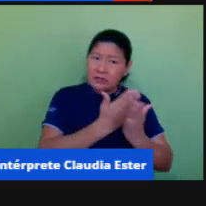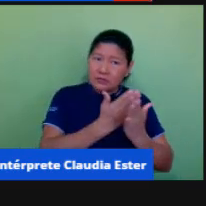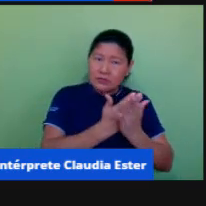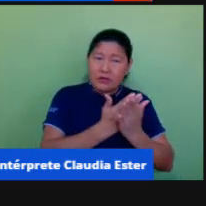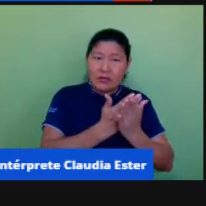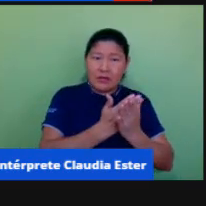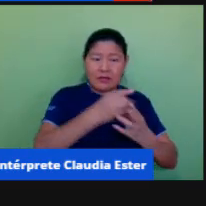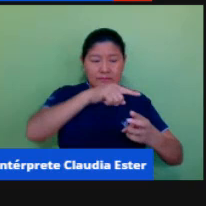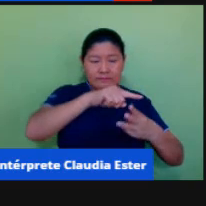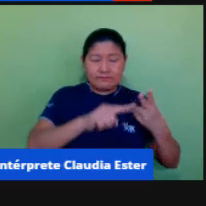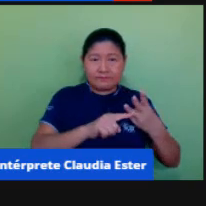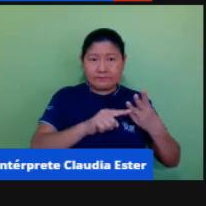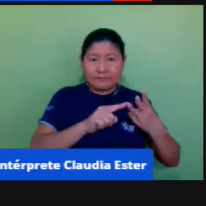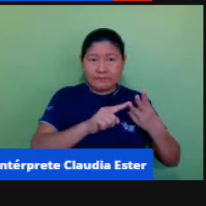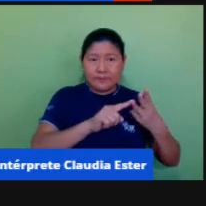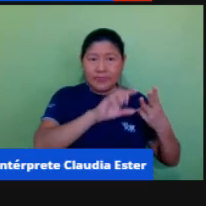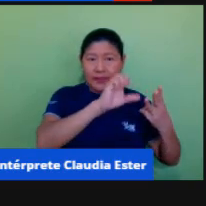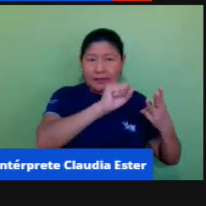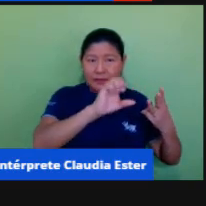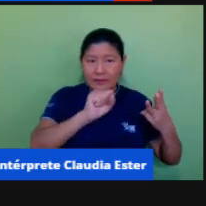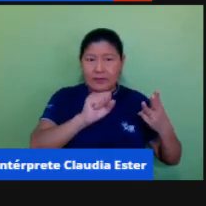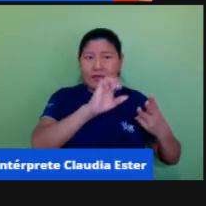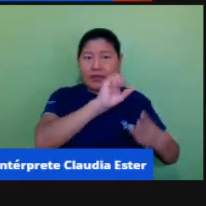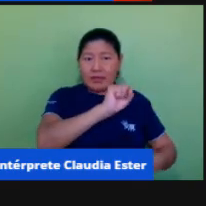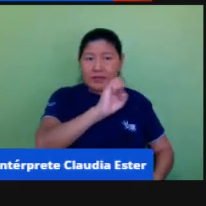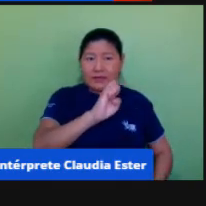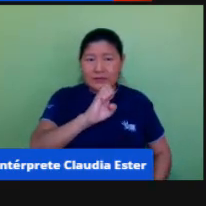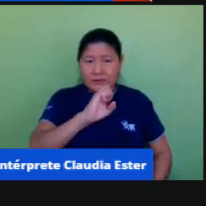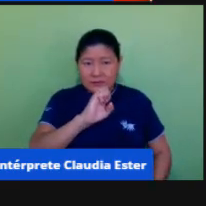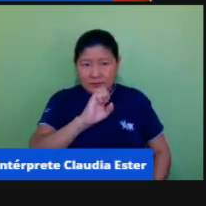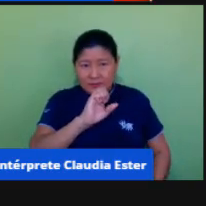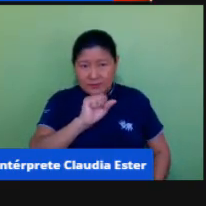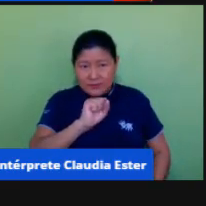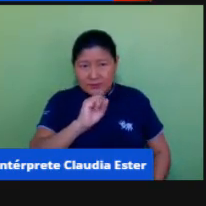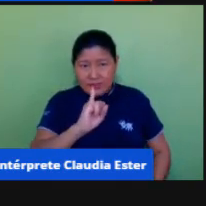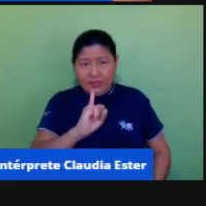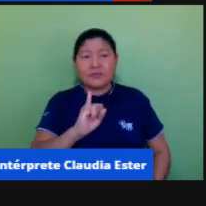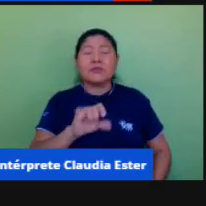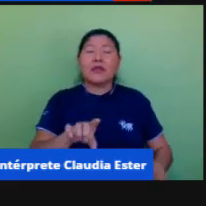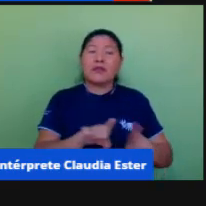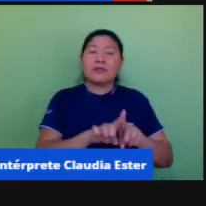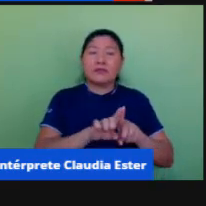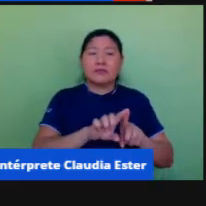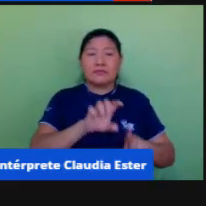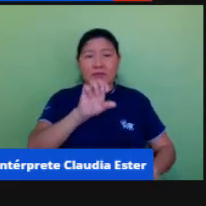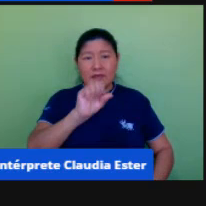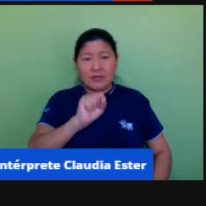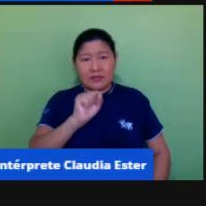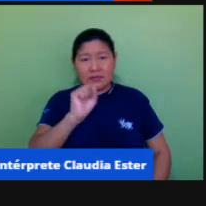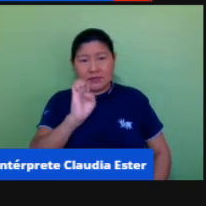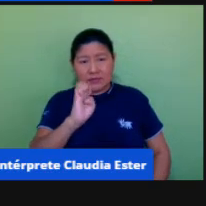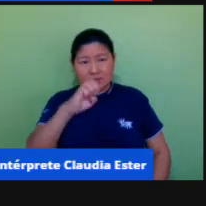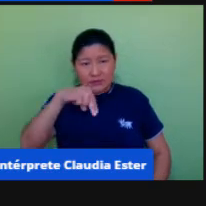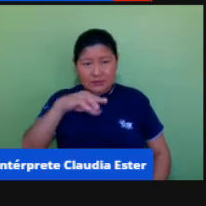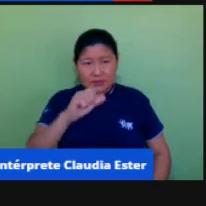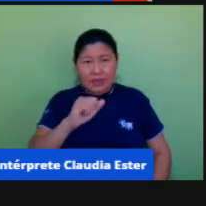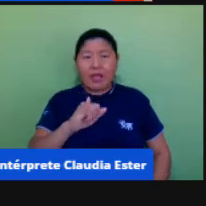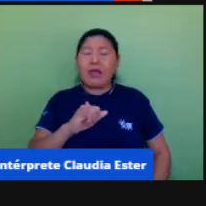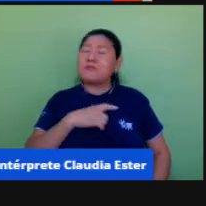ela adota esse sistema para o ensino fundamental, né? O aluno ele tem que cumprir parte da sua carga